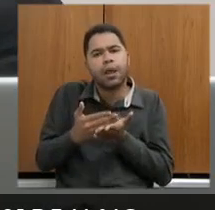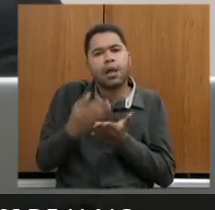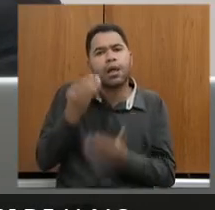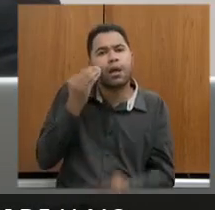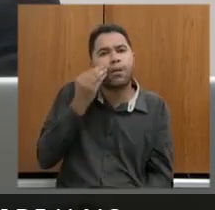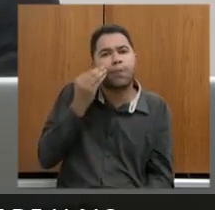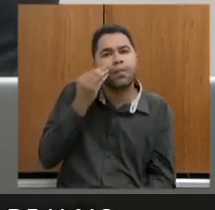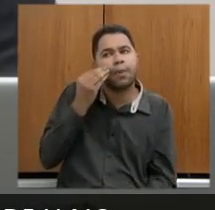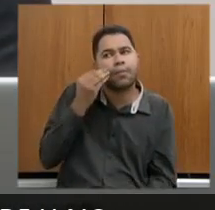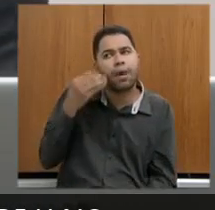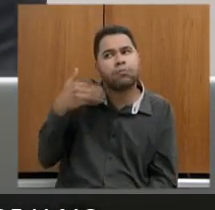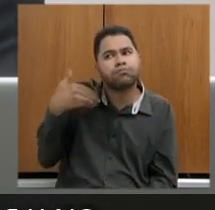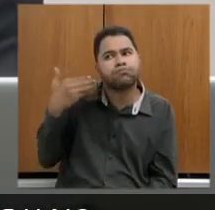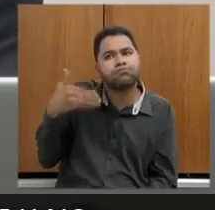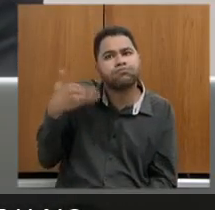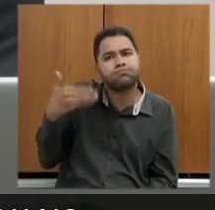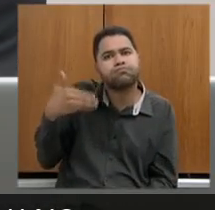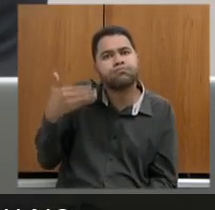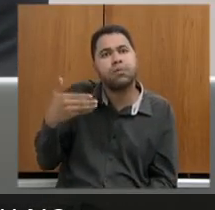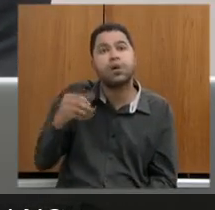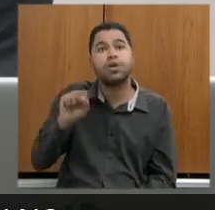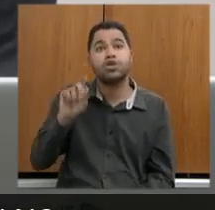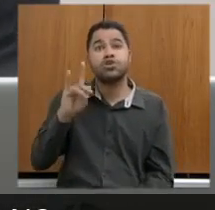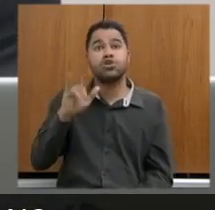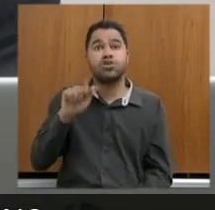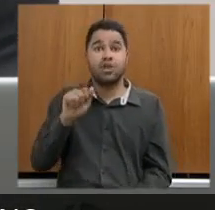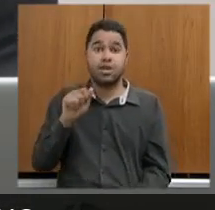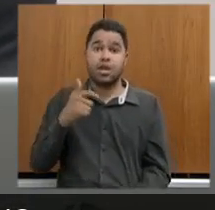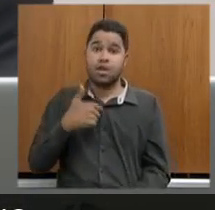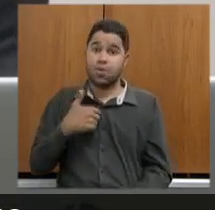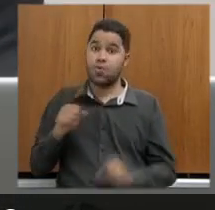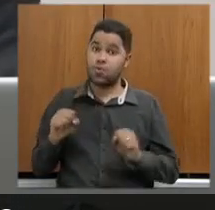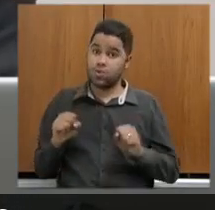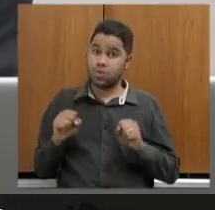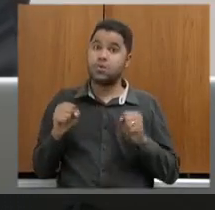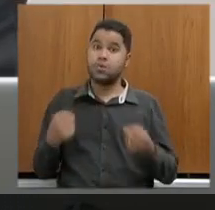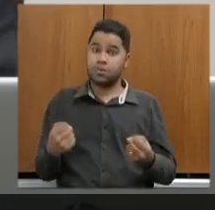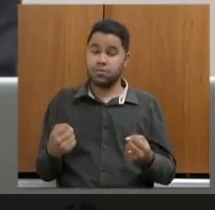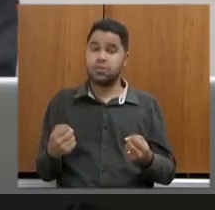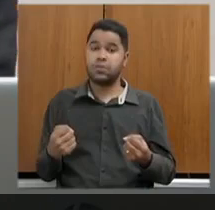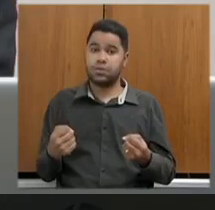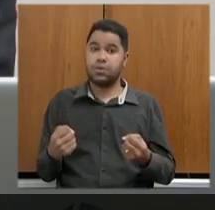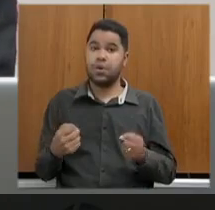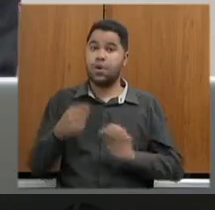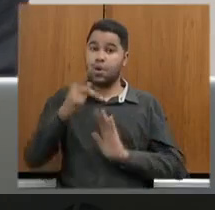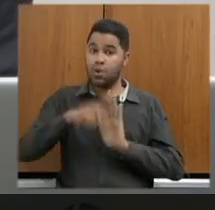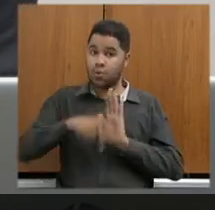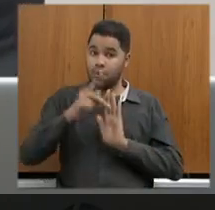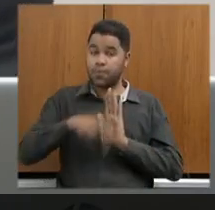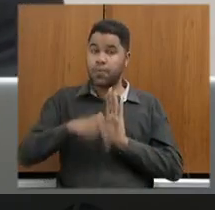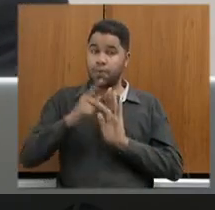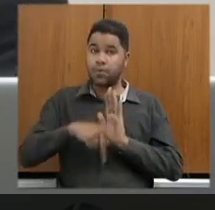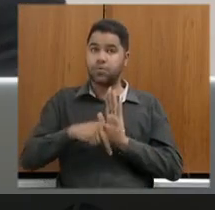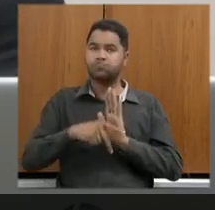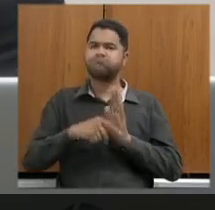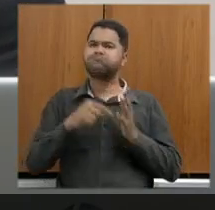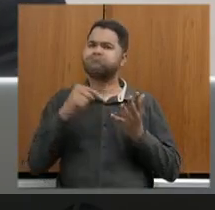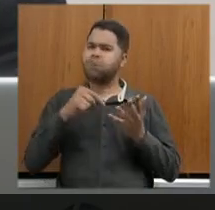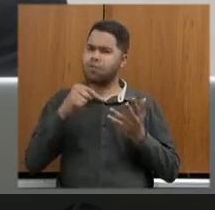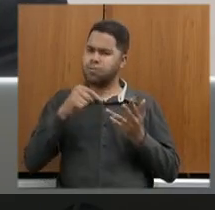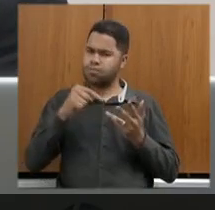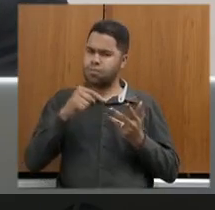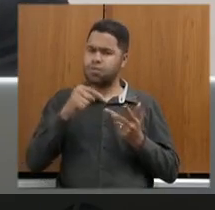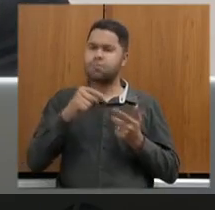testado com mais tempo tanto é Sheila que eu não só defende o projeto pontualmente